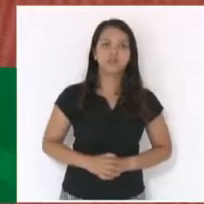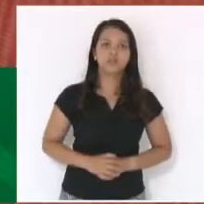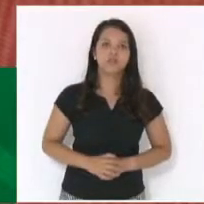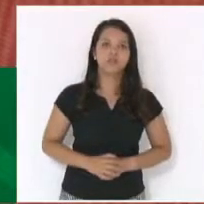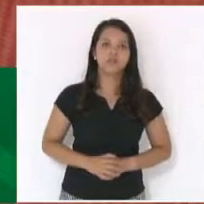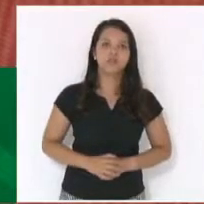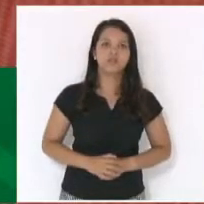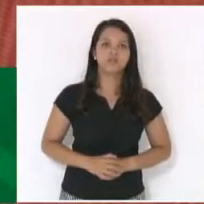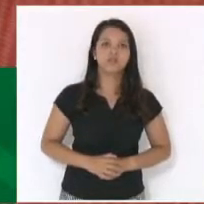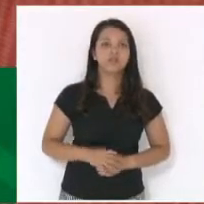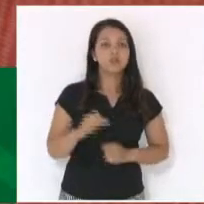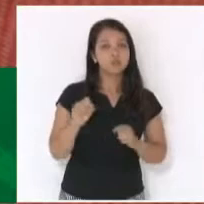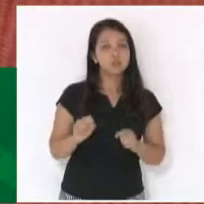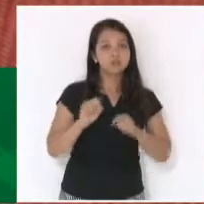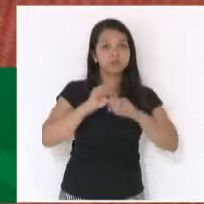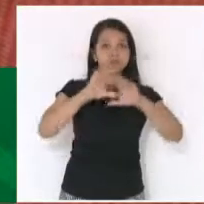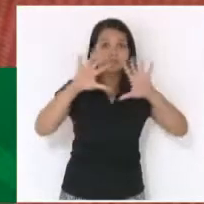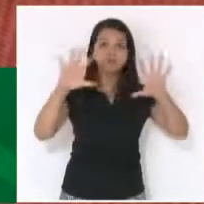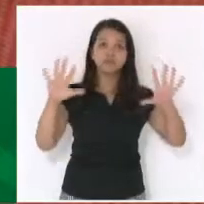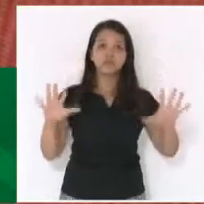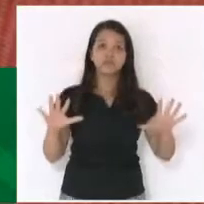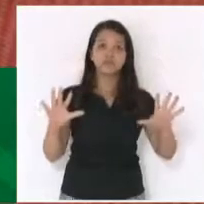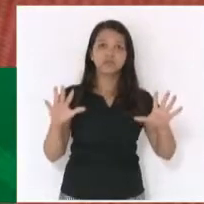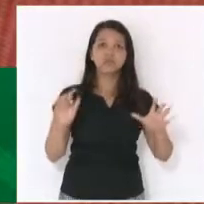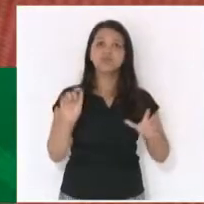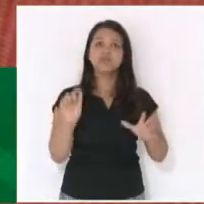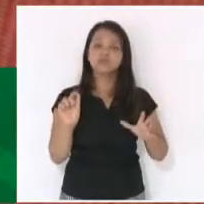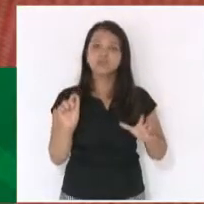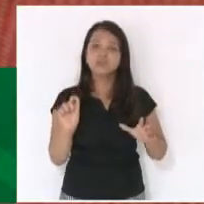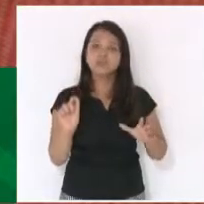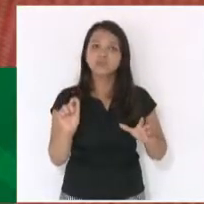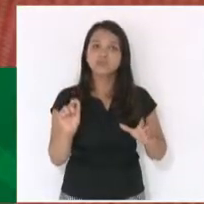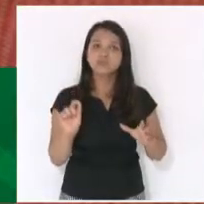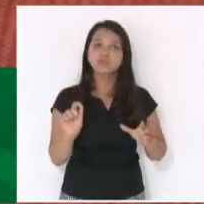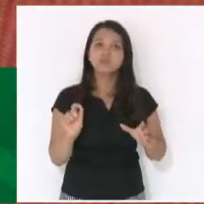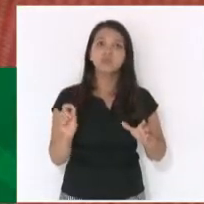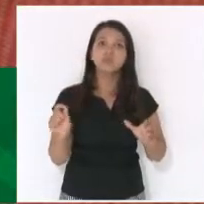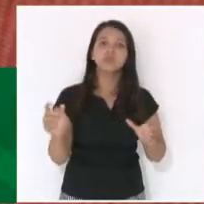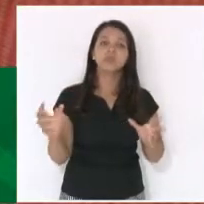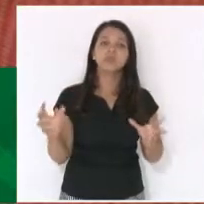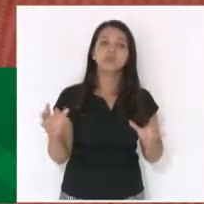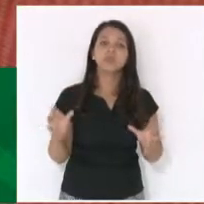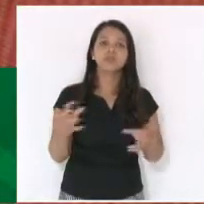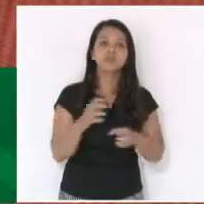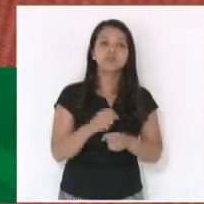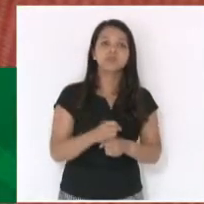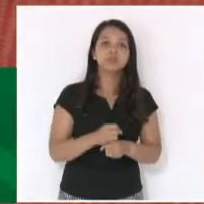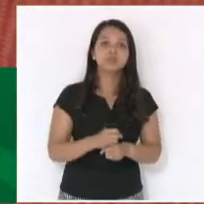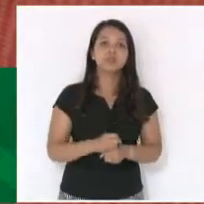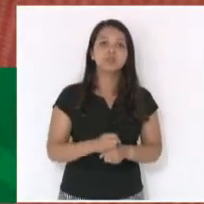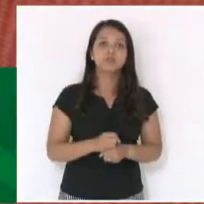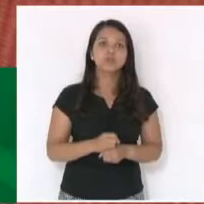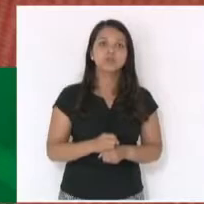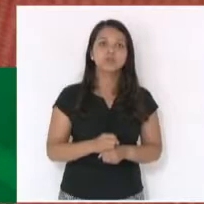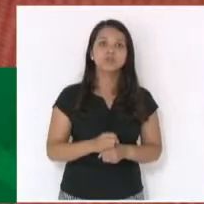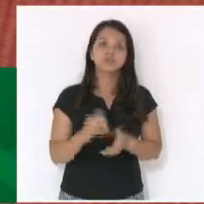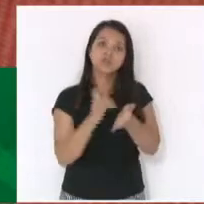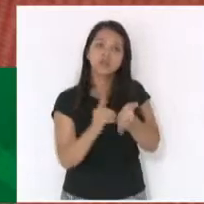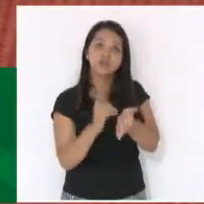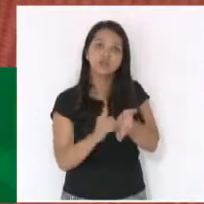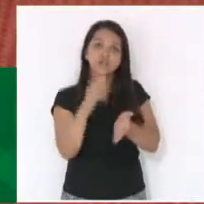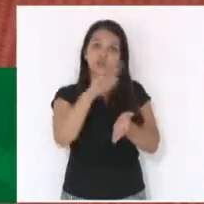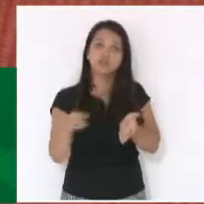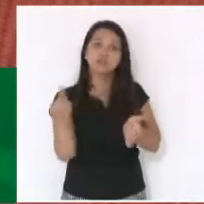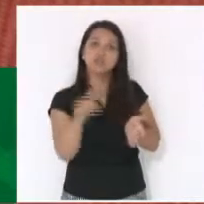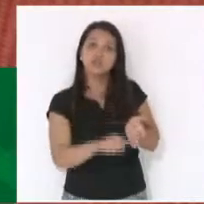clarear uma coisa o que o fechamento da secretaria e a vai diminuir